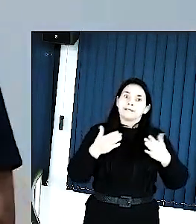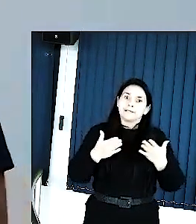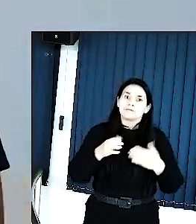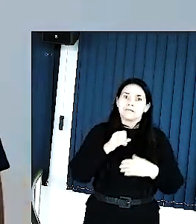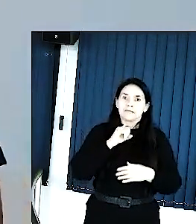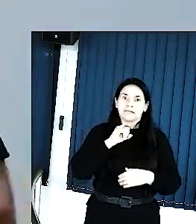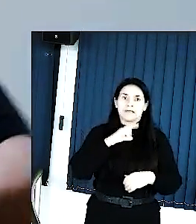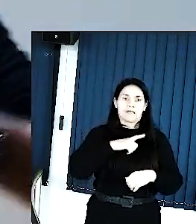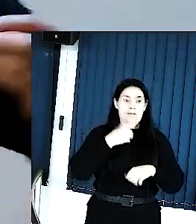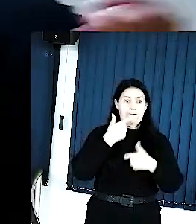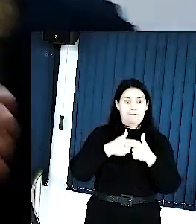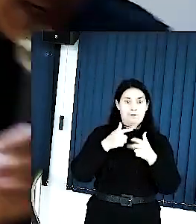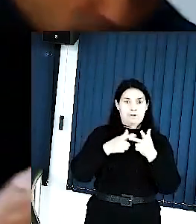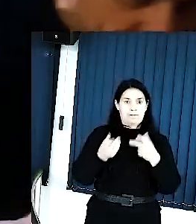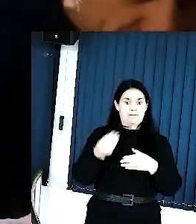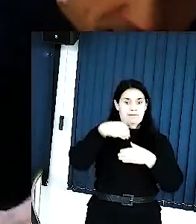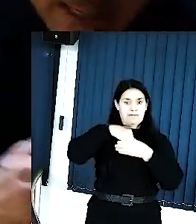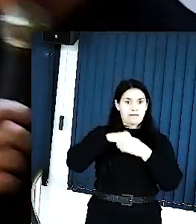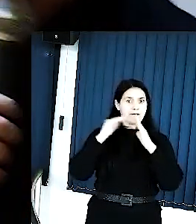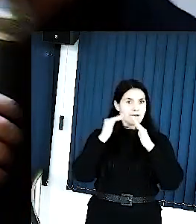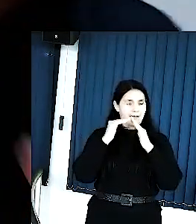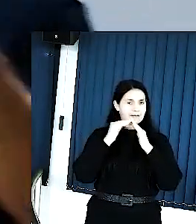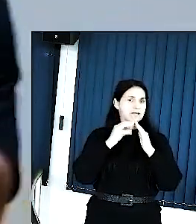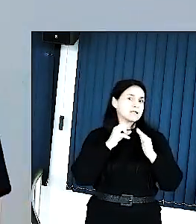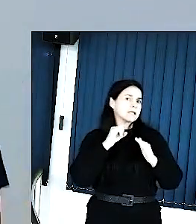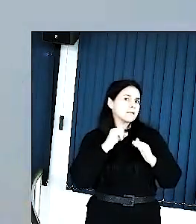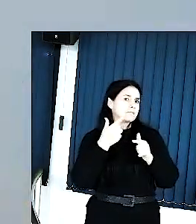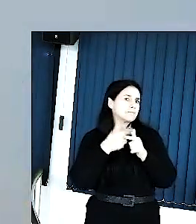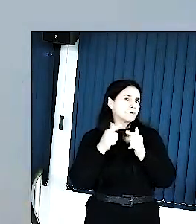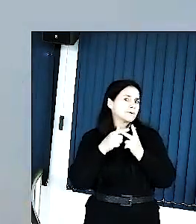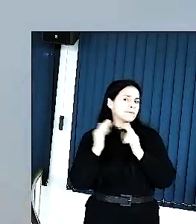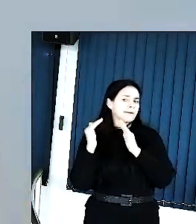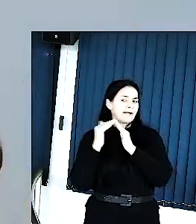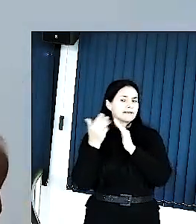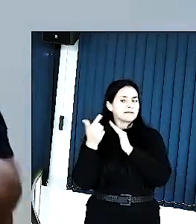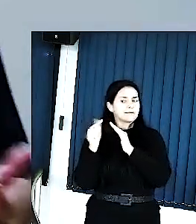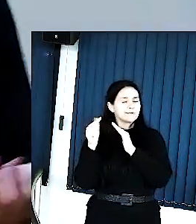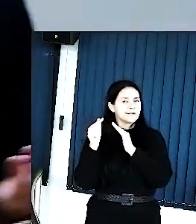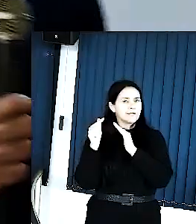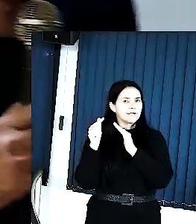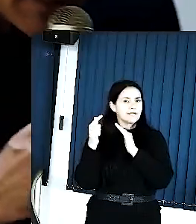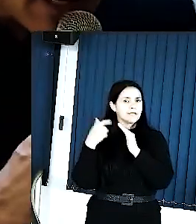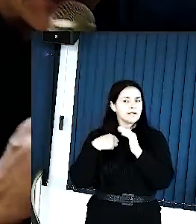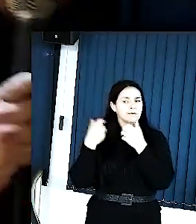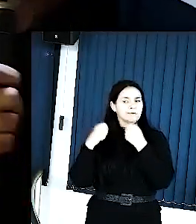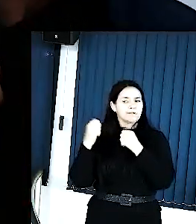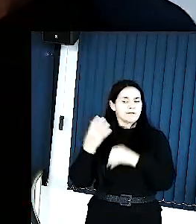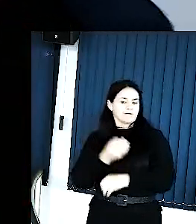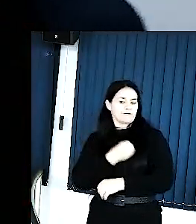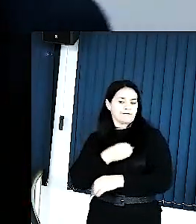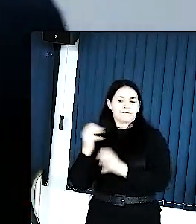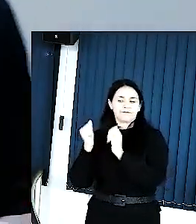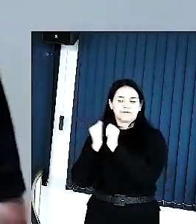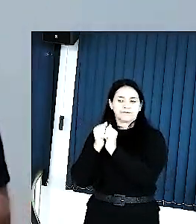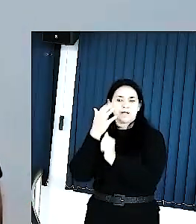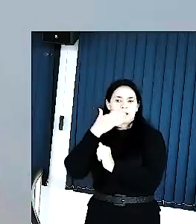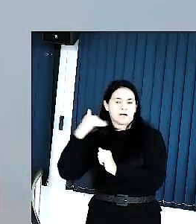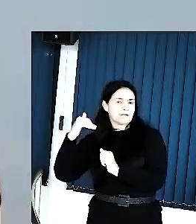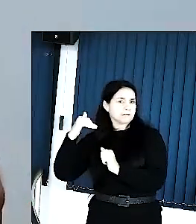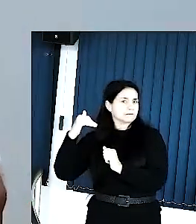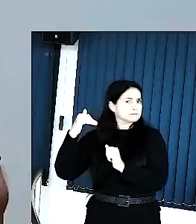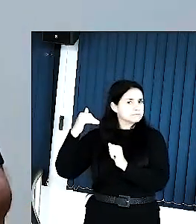o problema em casa, e quando eu não tenho o problema em casa, que eu tenho uma criança em casa, eu preciso estar presente na vida dessa